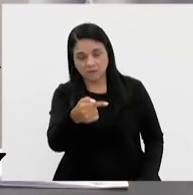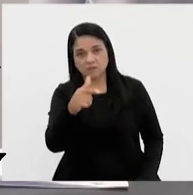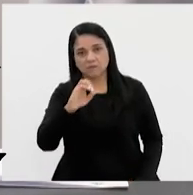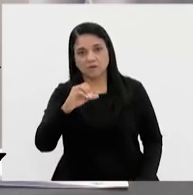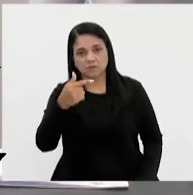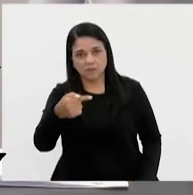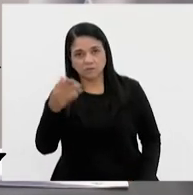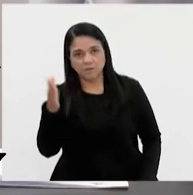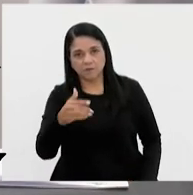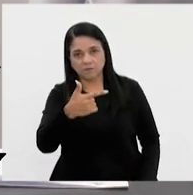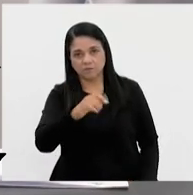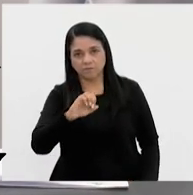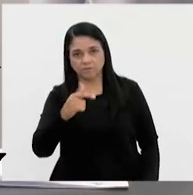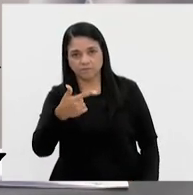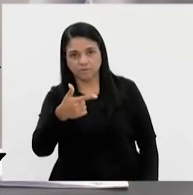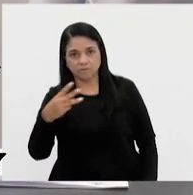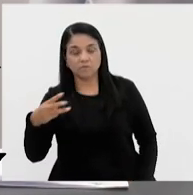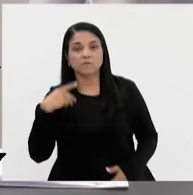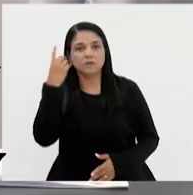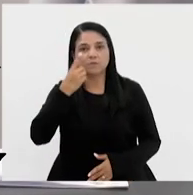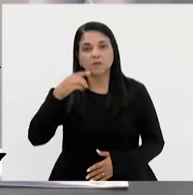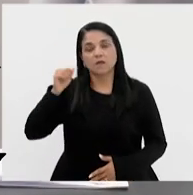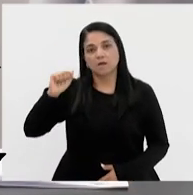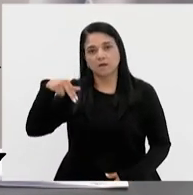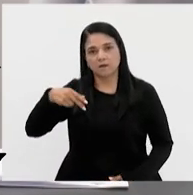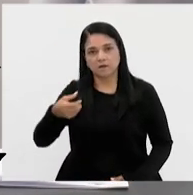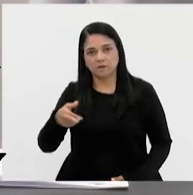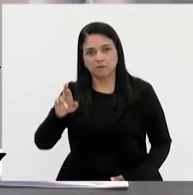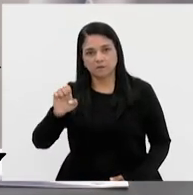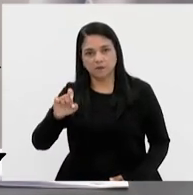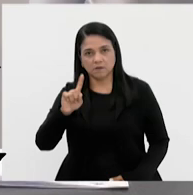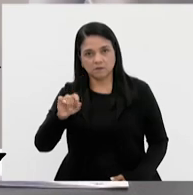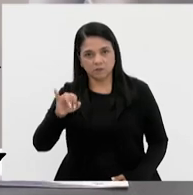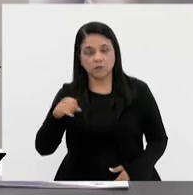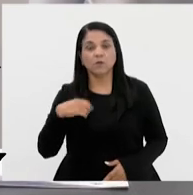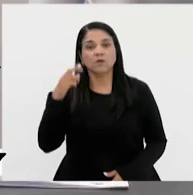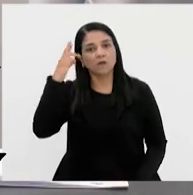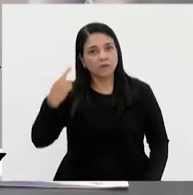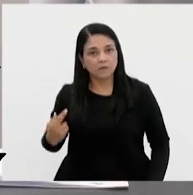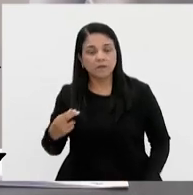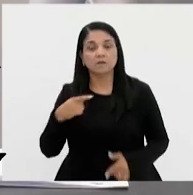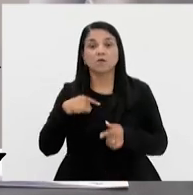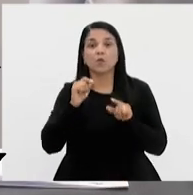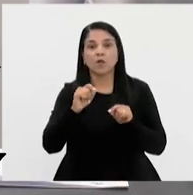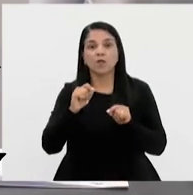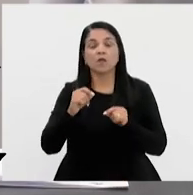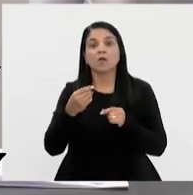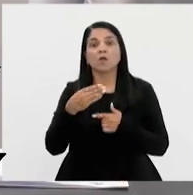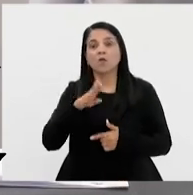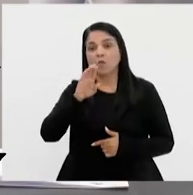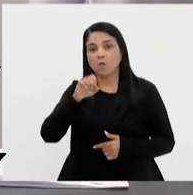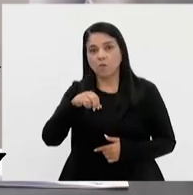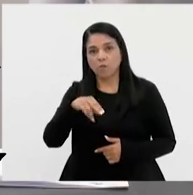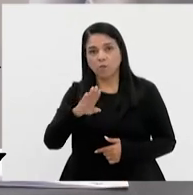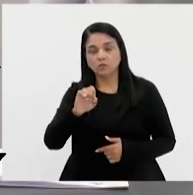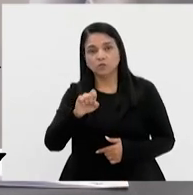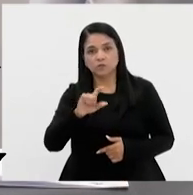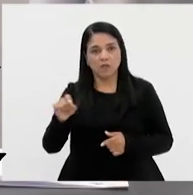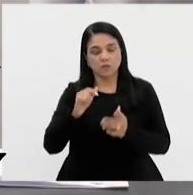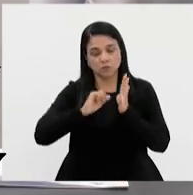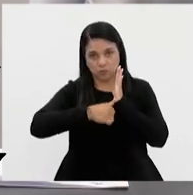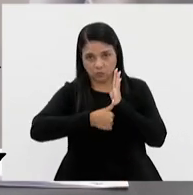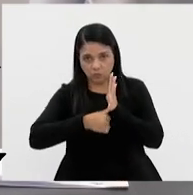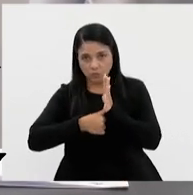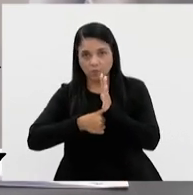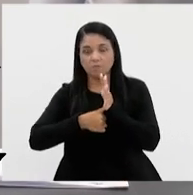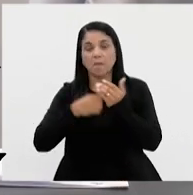de autoria dos deputados Andrezinho Siciliano e Renata Souza, que declara o Bom Sucesso Futebol Clube como patrimônio cultural e